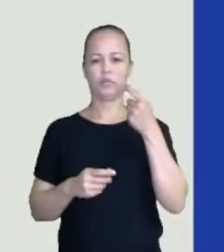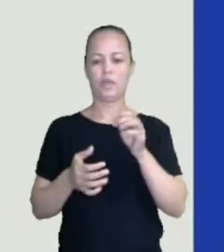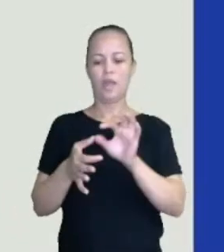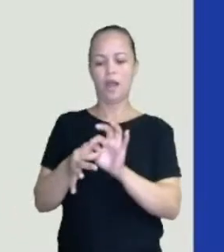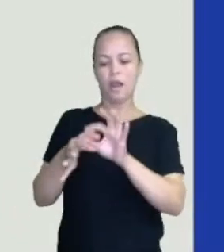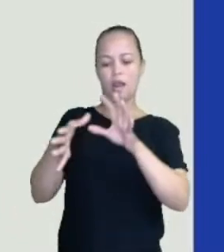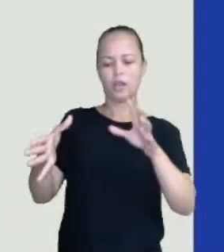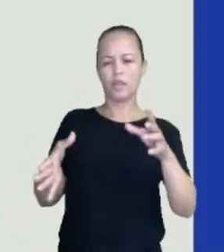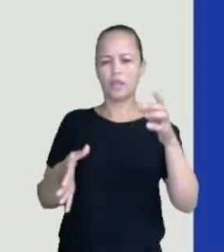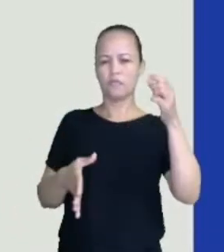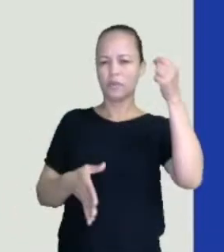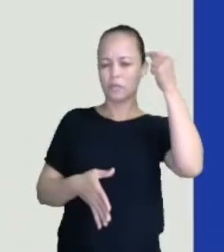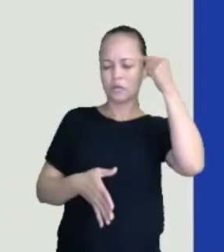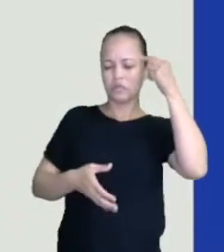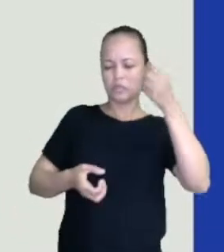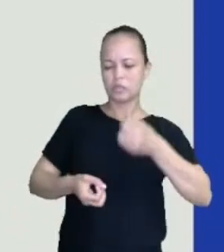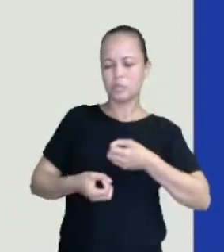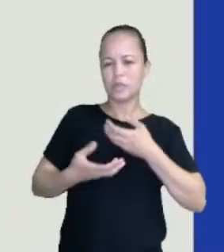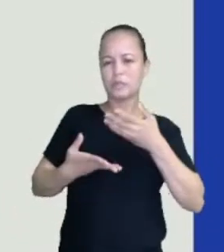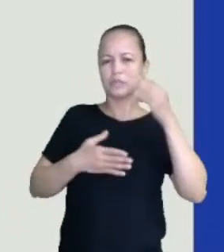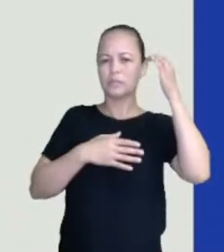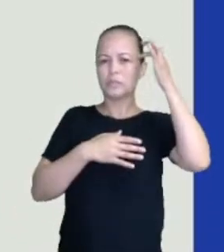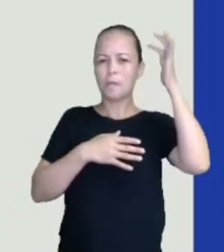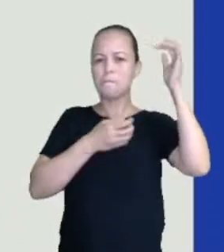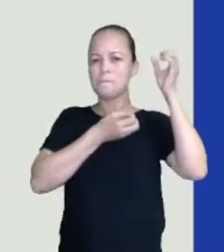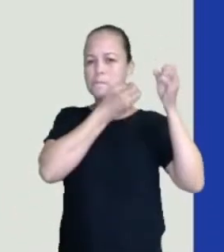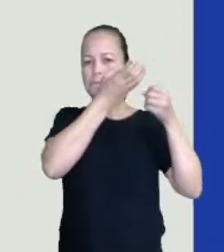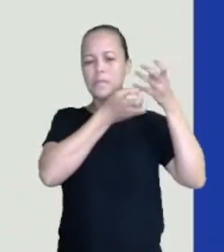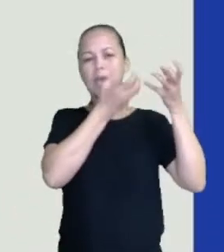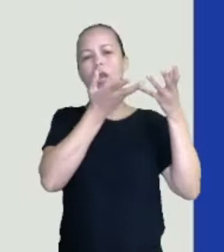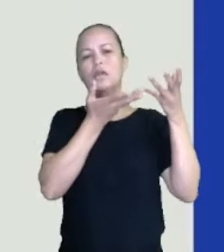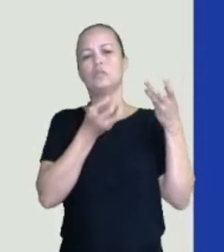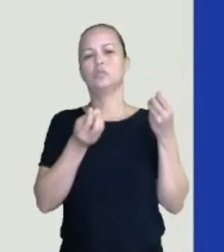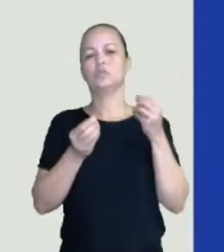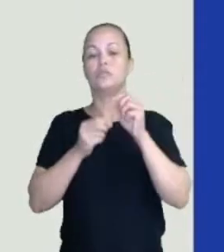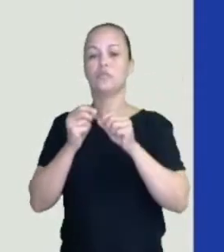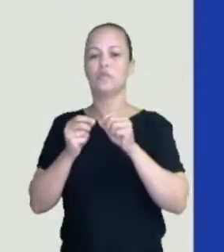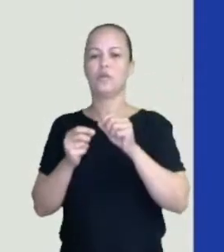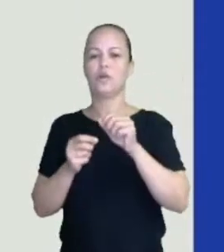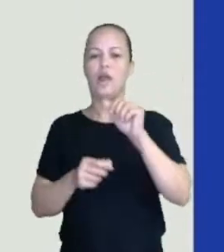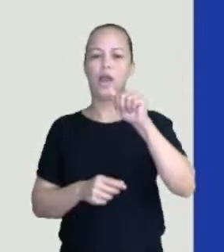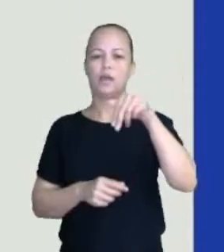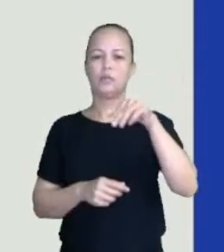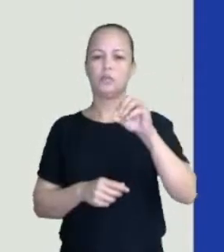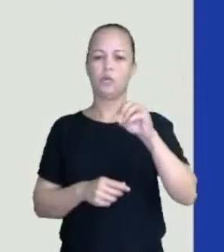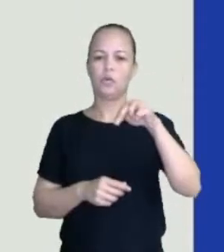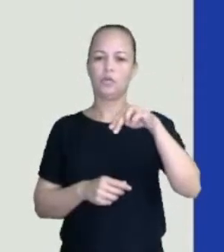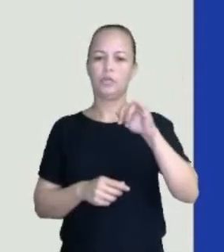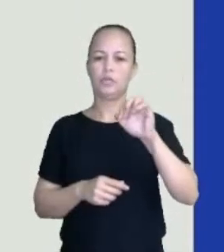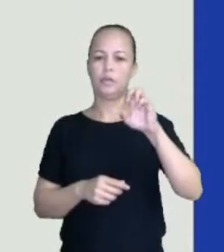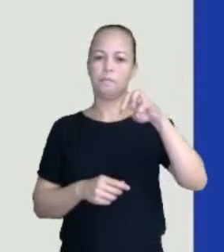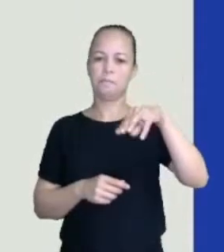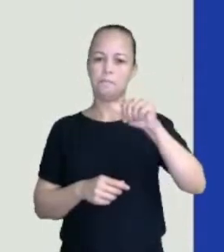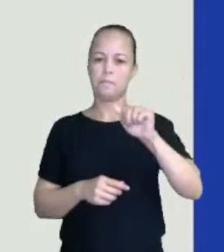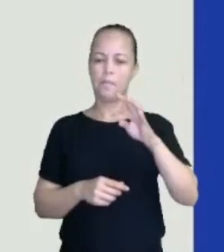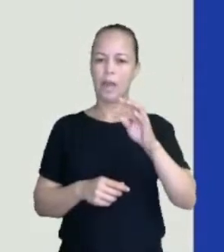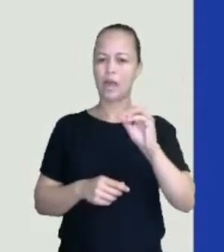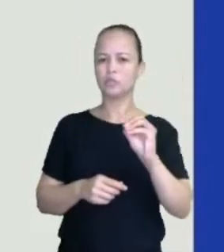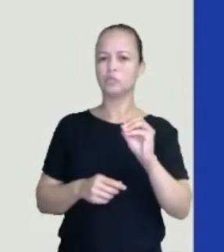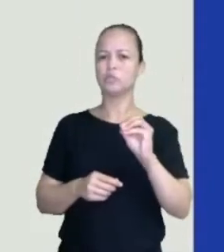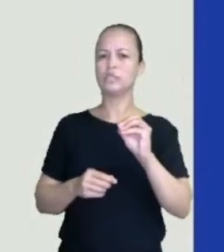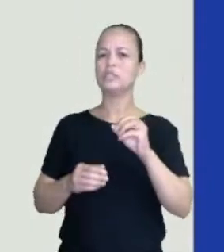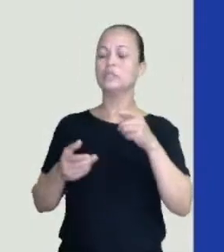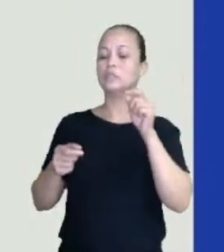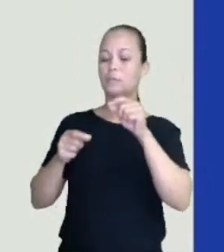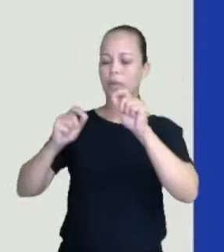do pensamento, sendo vedado o anonimato. Dá uma olhadinha agora, o parágrafo 9º, ele